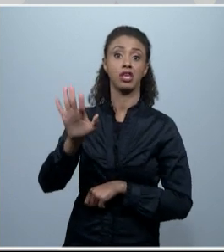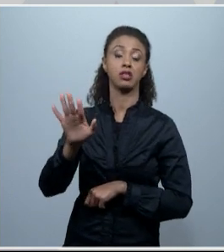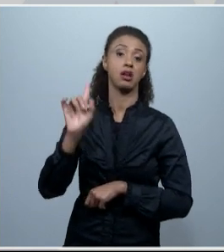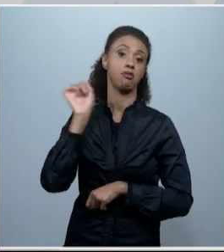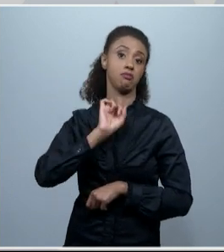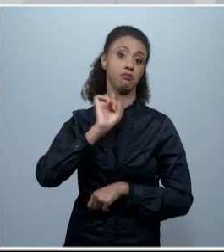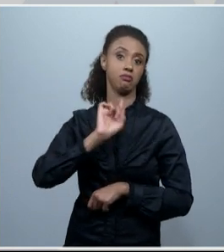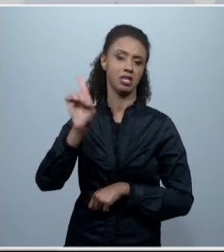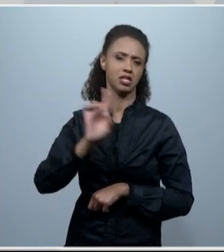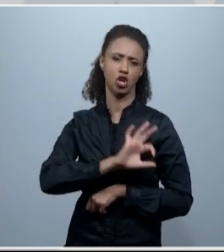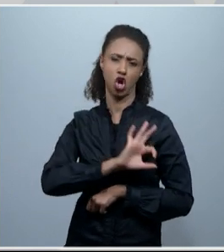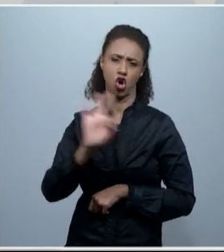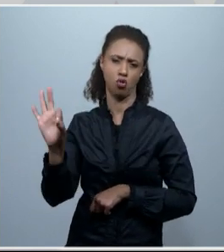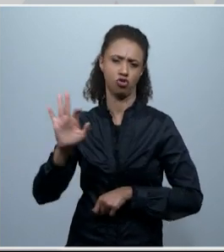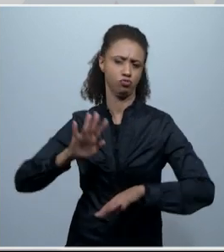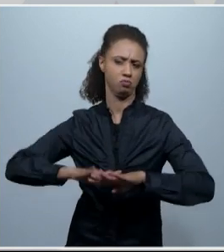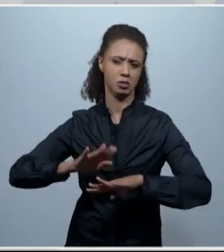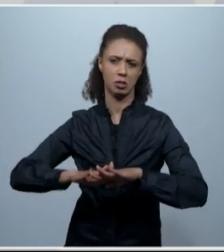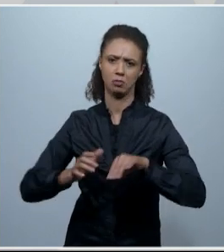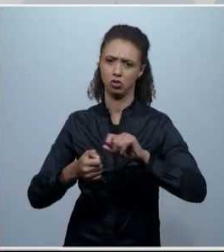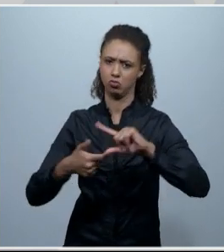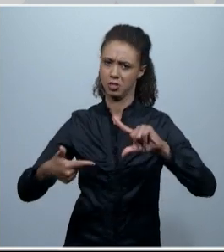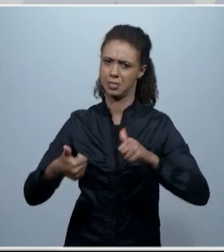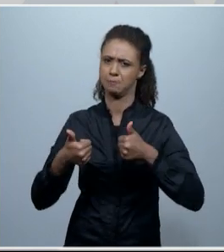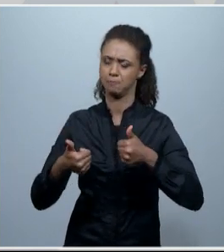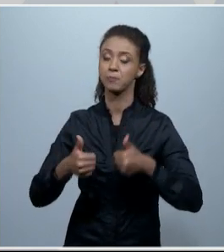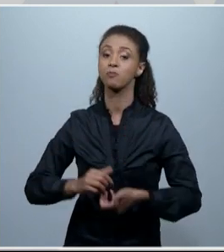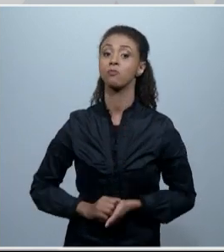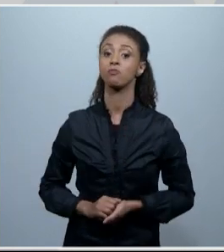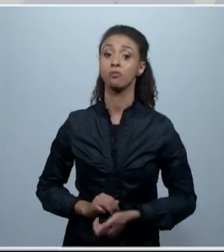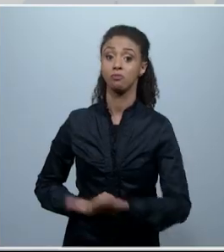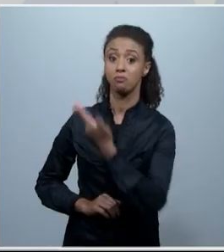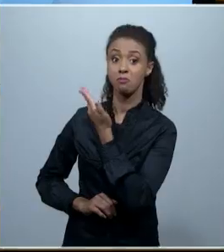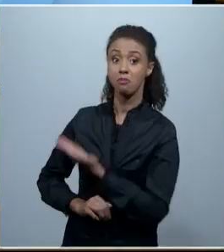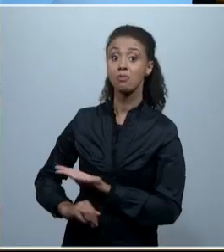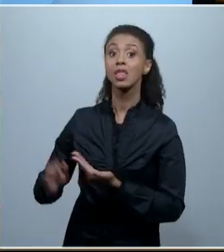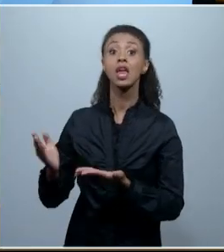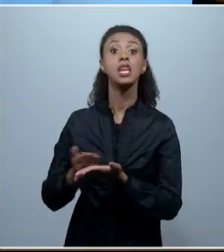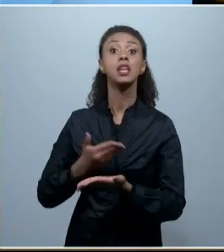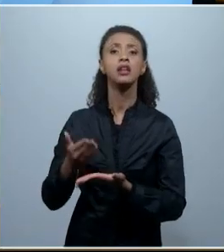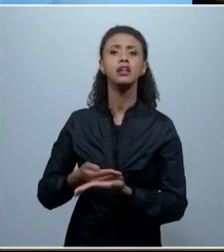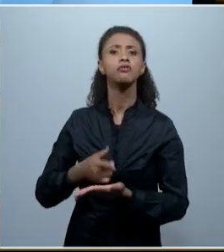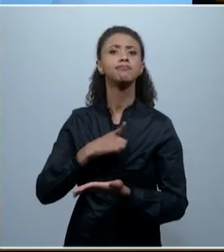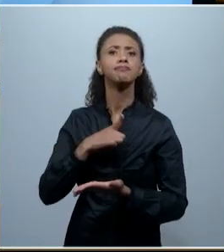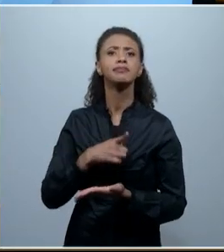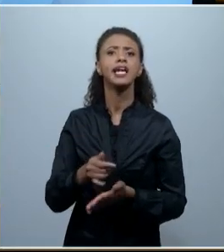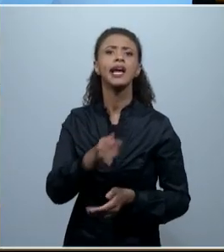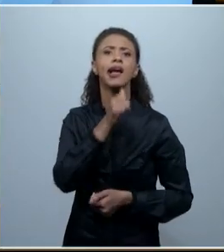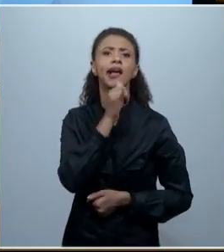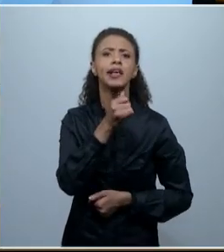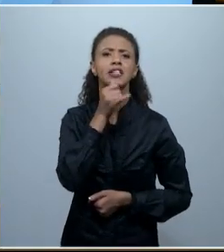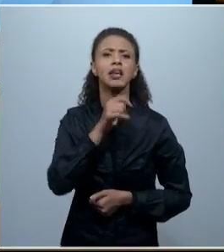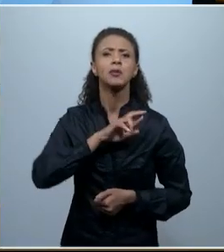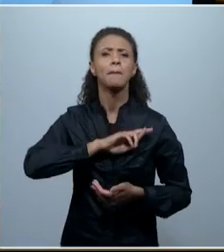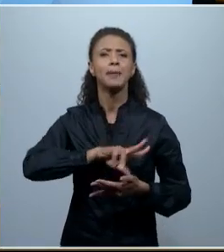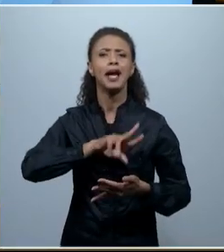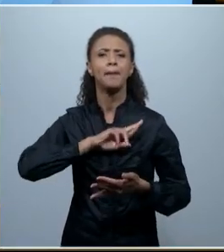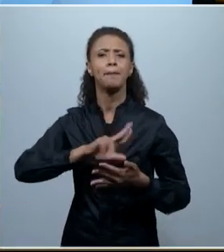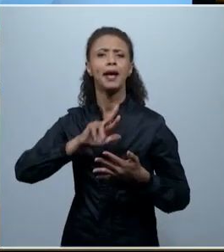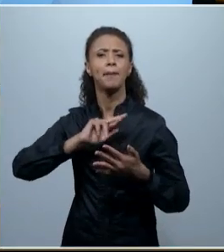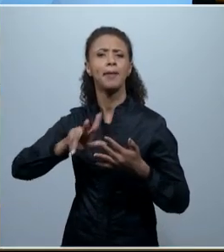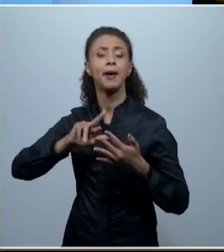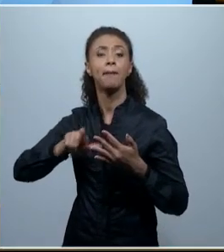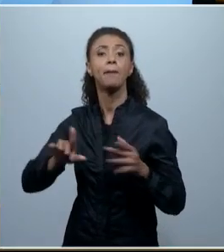geômetra e a neste livro você encontra muitos exemplos resolvidos muitos exercícios